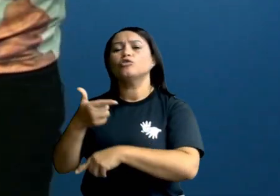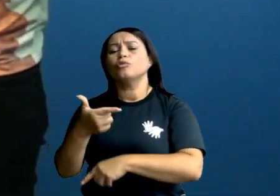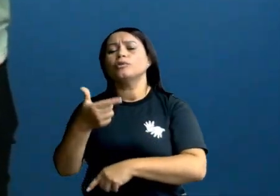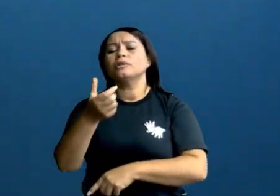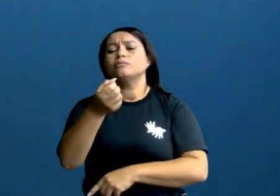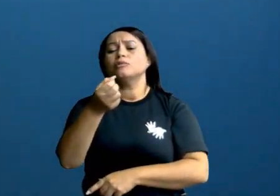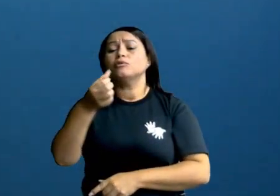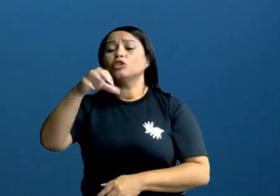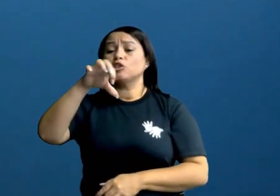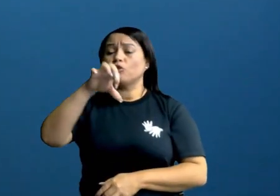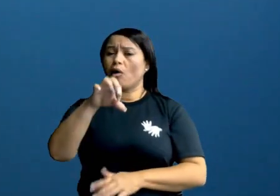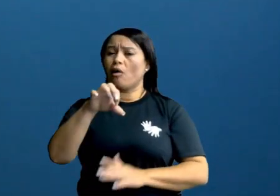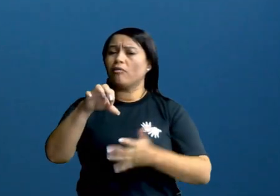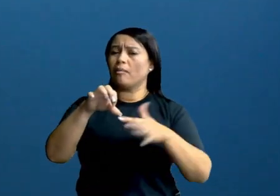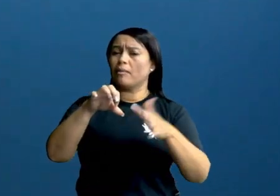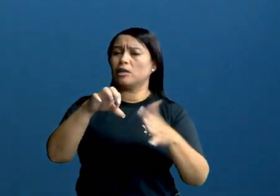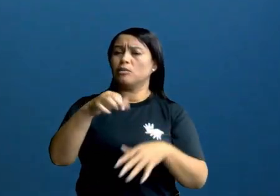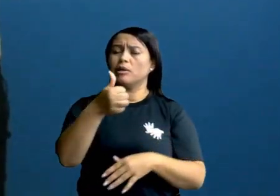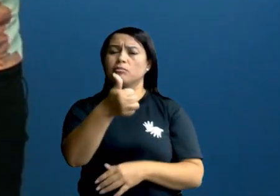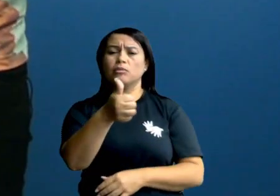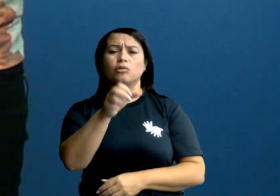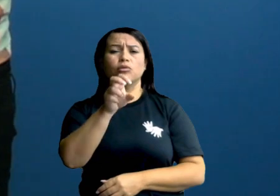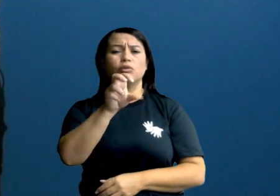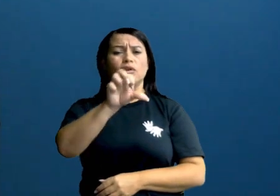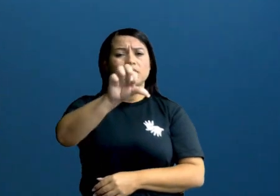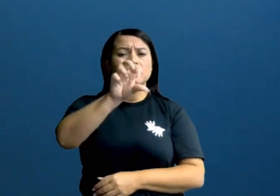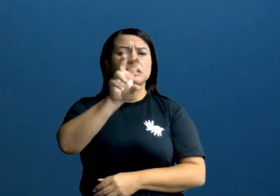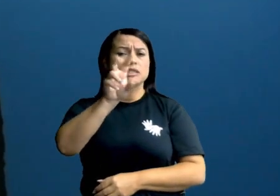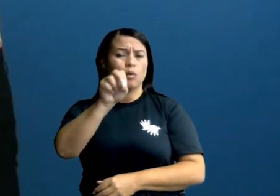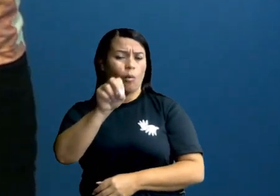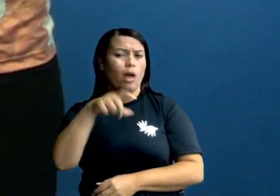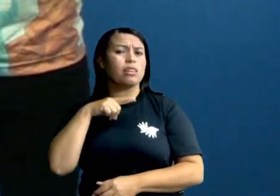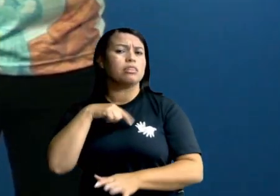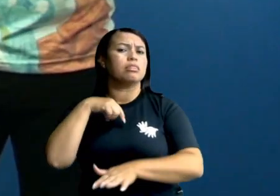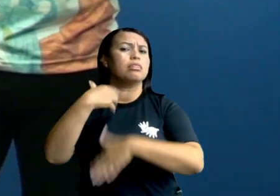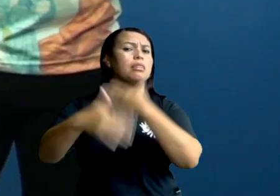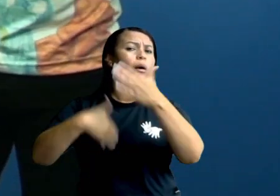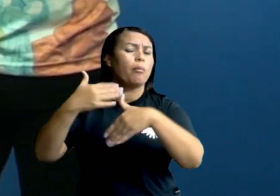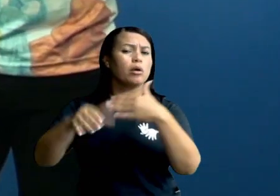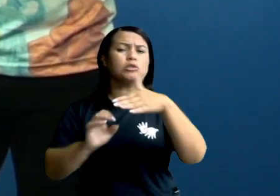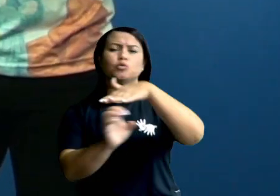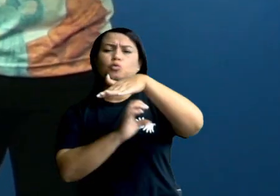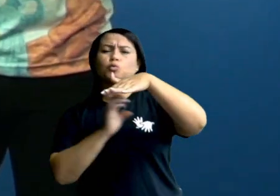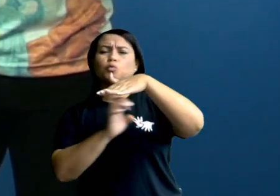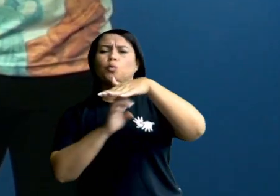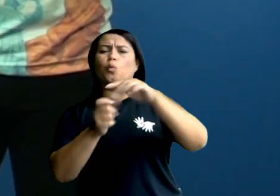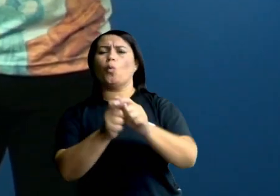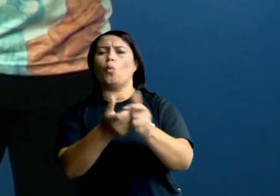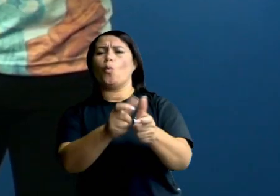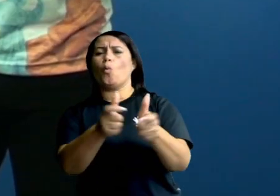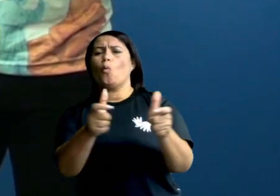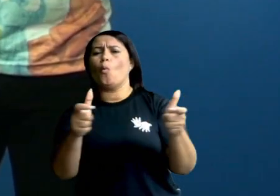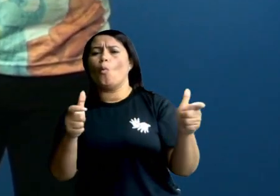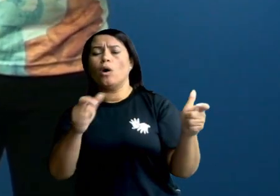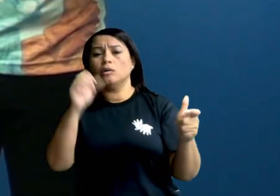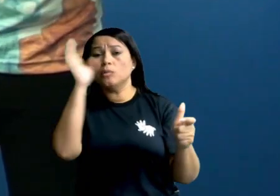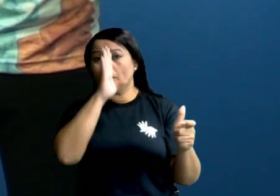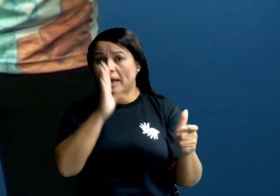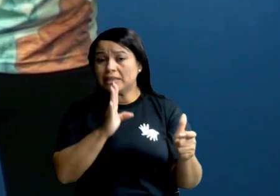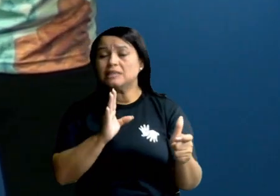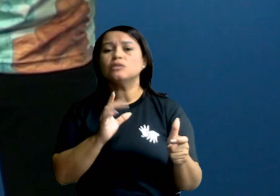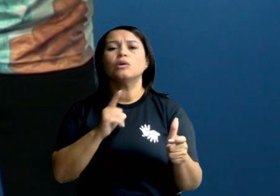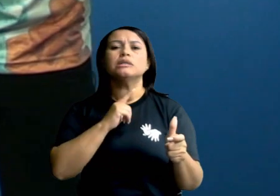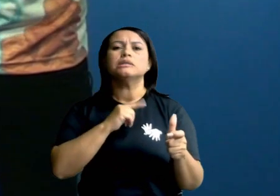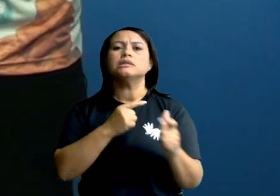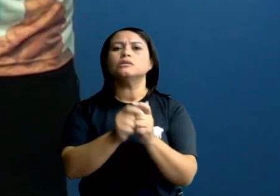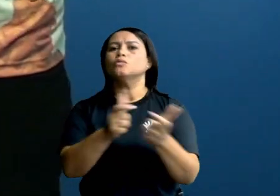né, e sobretudo a partir de 1950, você tem um processo de industrialização mais intenso, né, acontecendo no Brasil. A industrialização